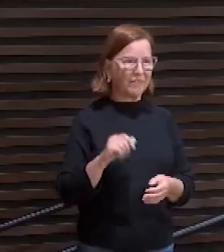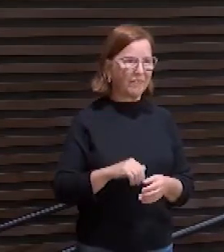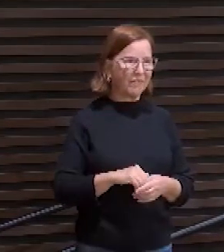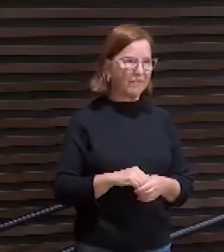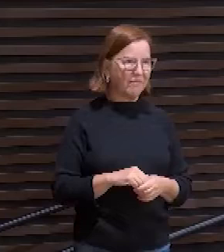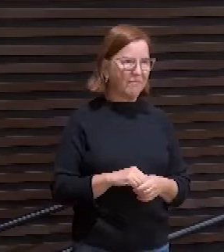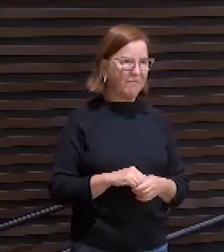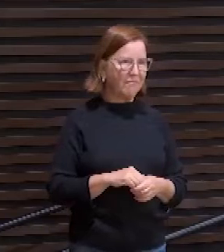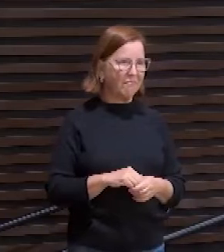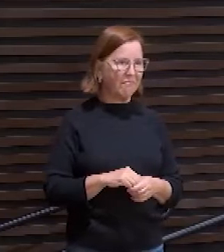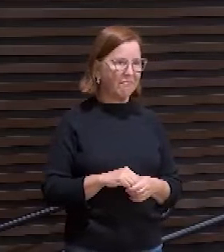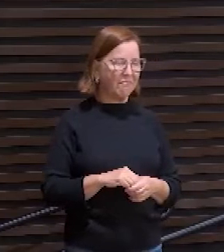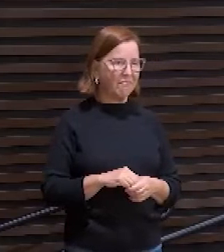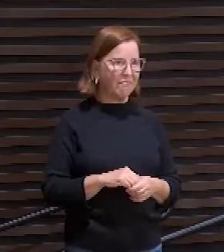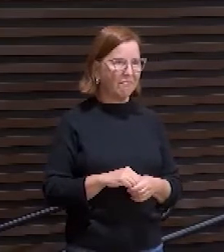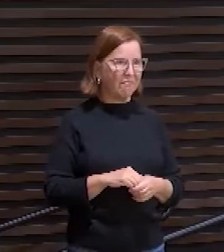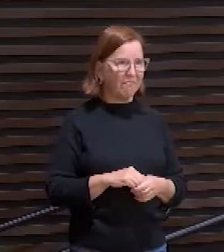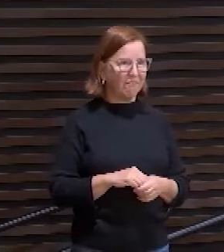De alguma maneira,